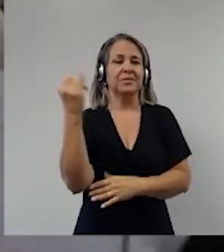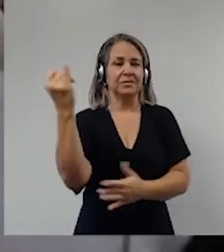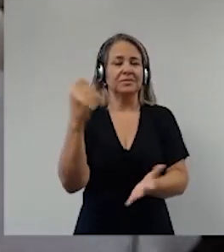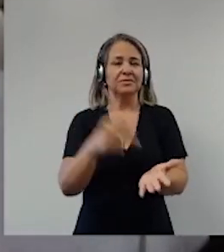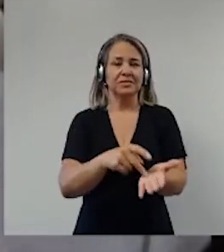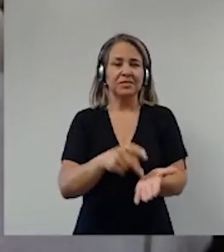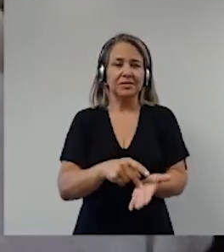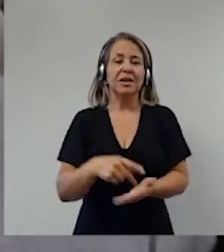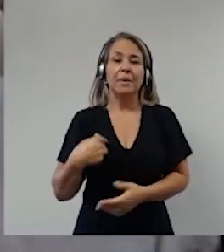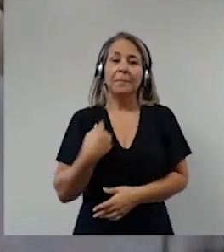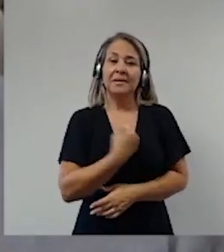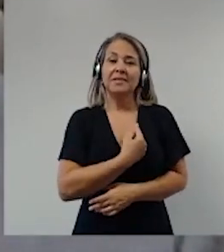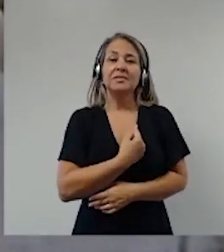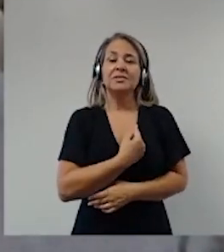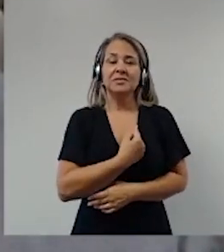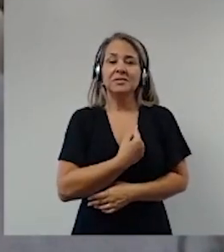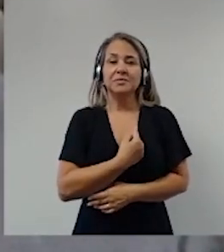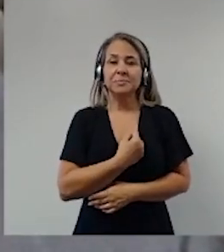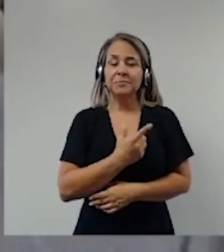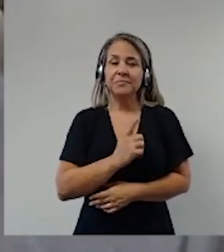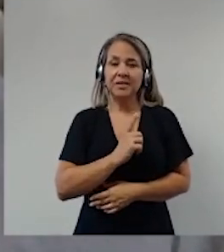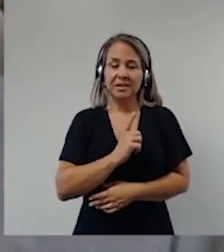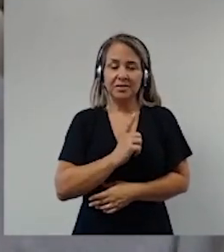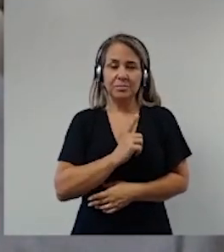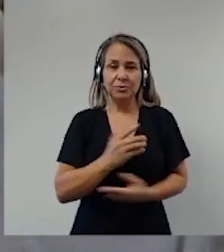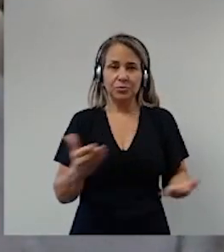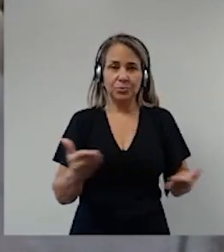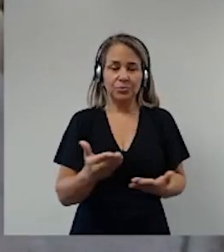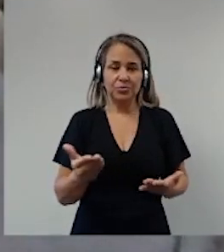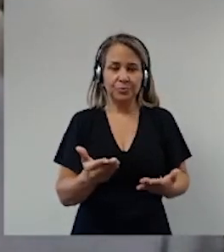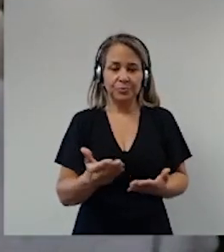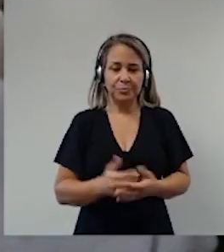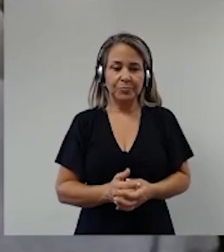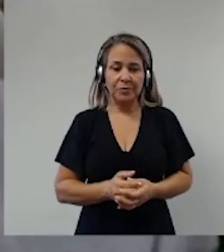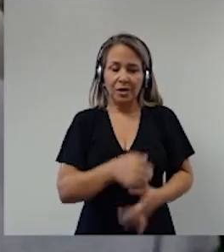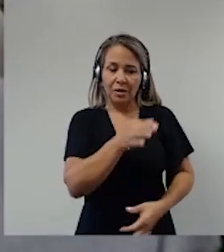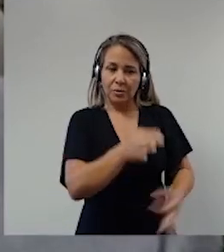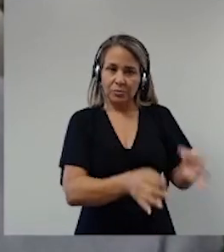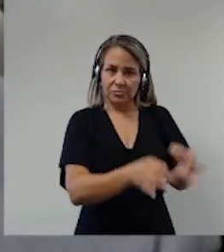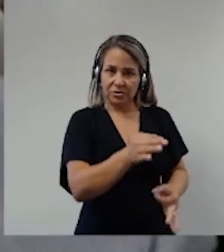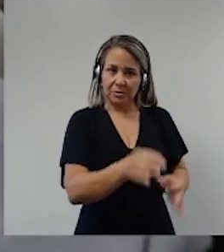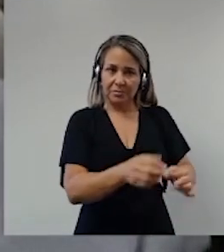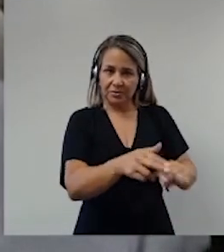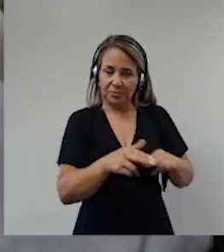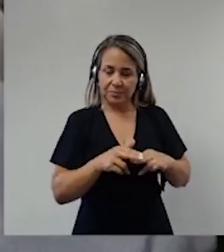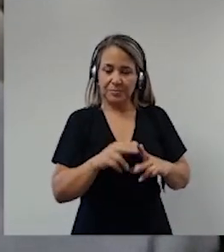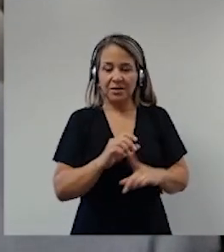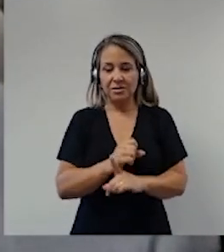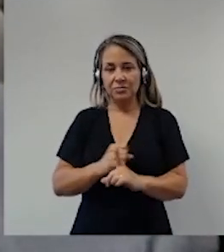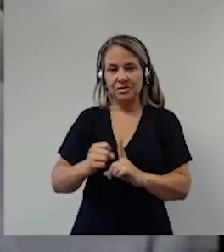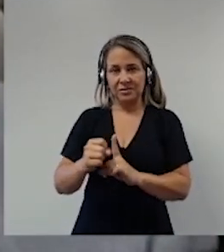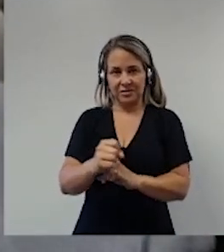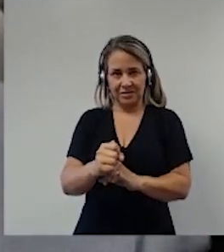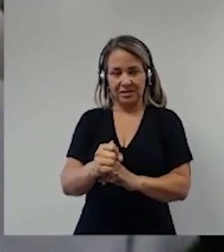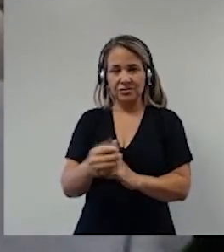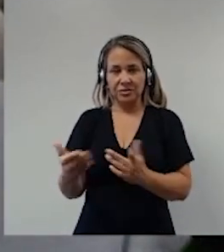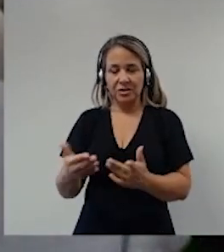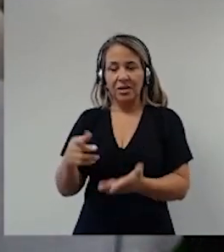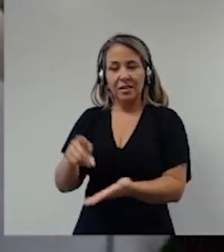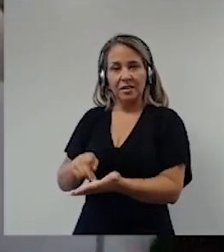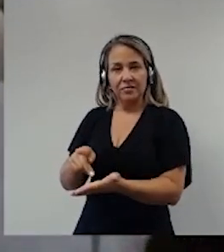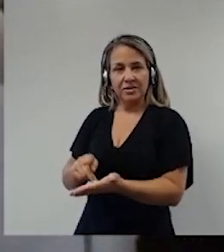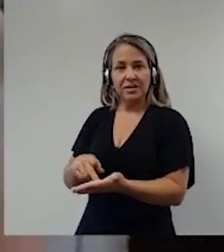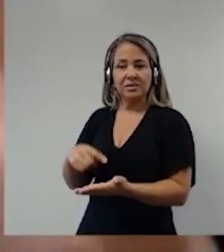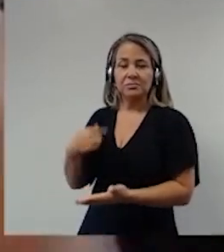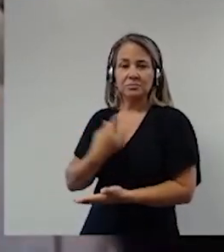né, para que haja um julgamento por parte da sociedade da realidade